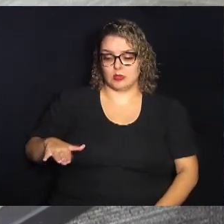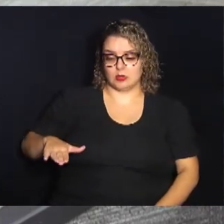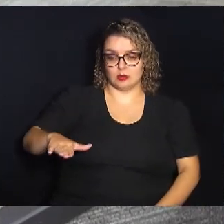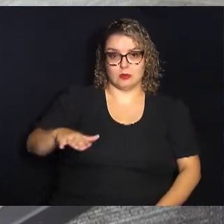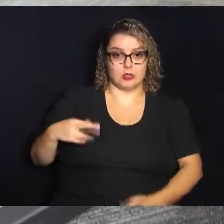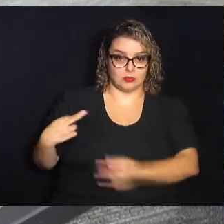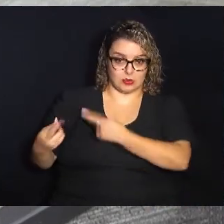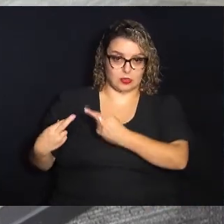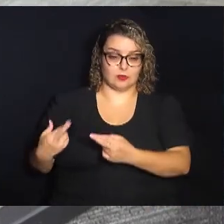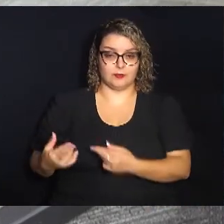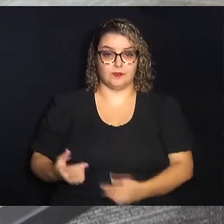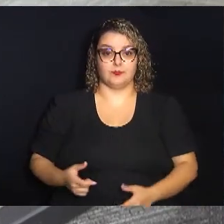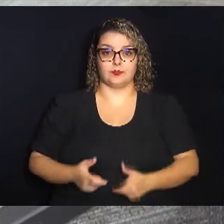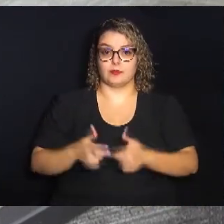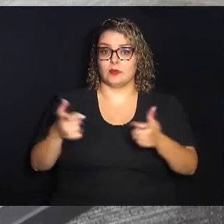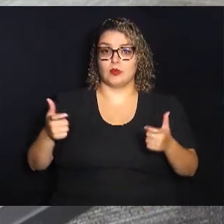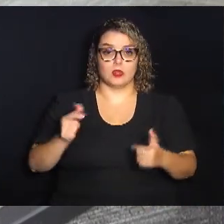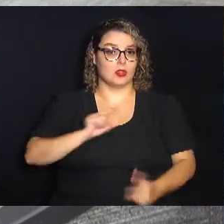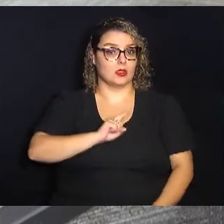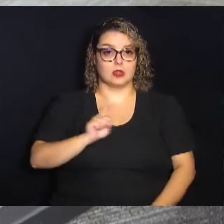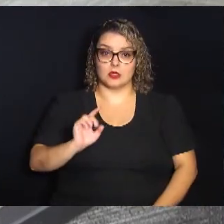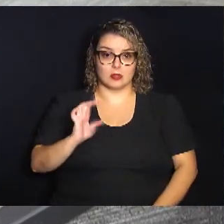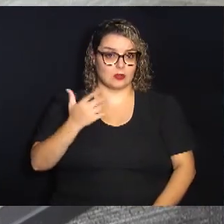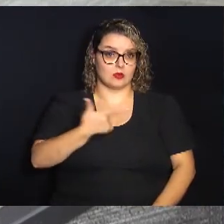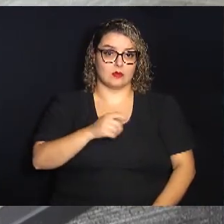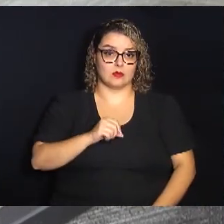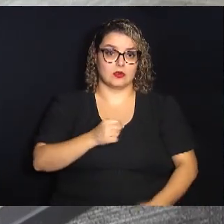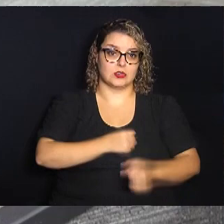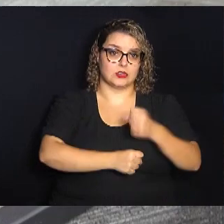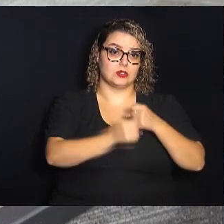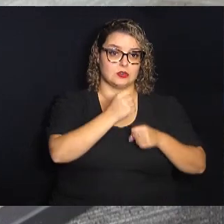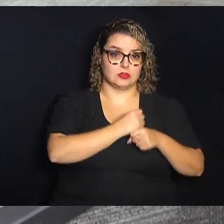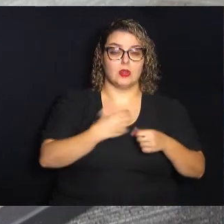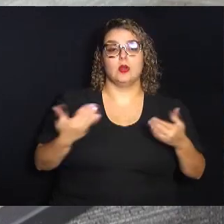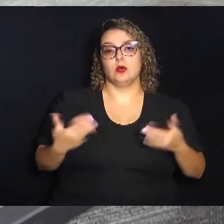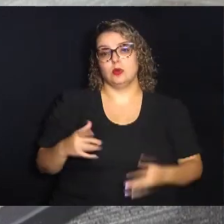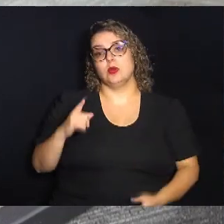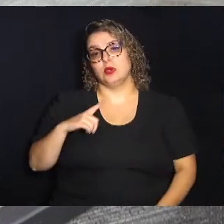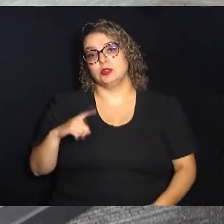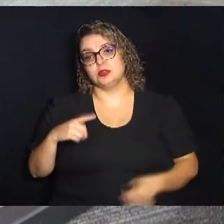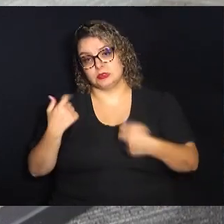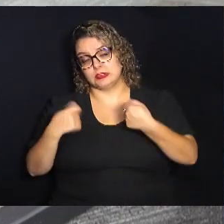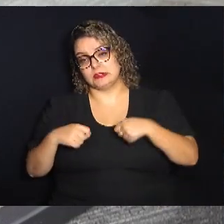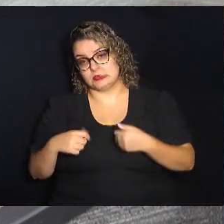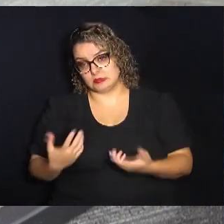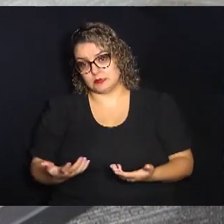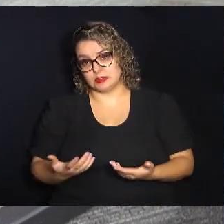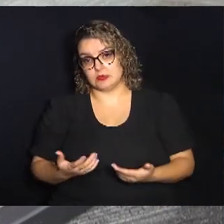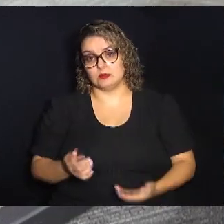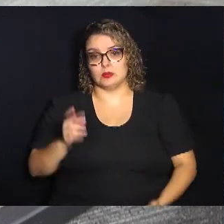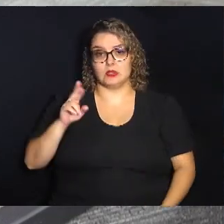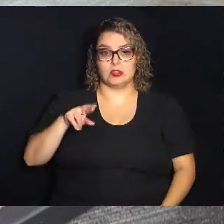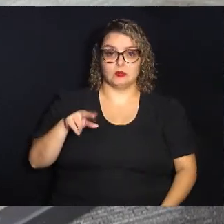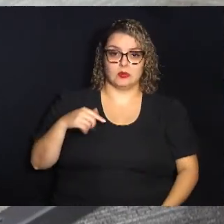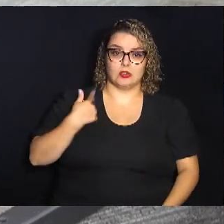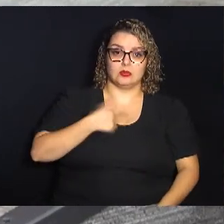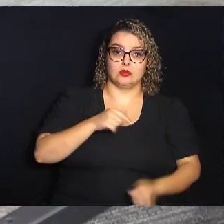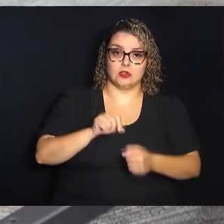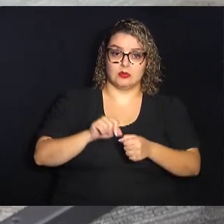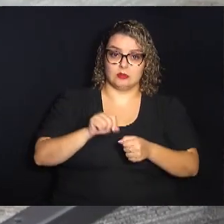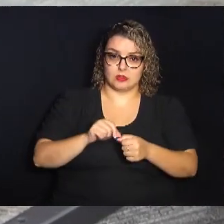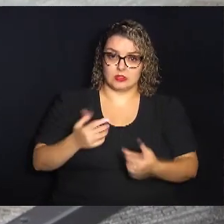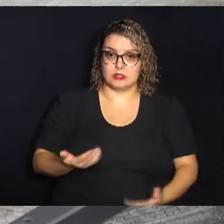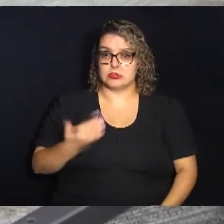é intensa. Isso não acontecia 20 anos atrás, só que hoje existe essa necessidade e por conta disso nós